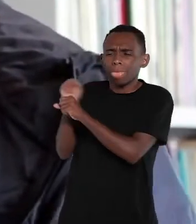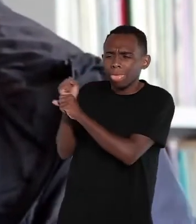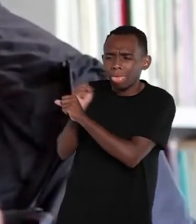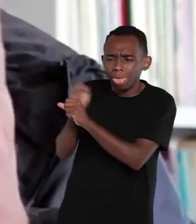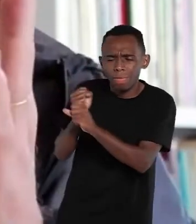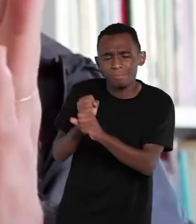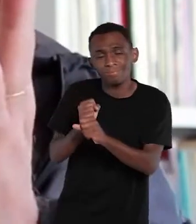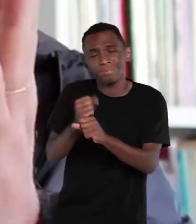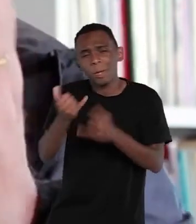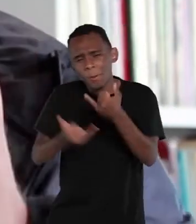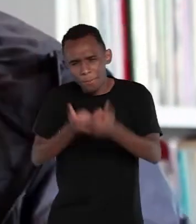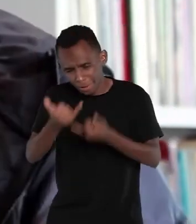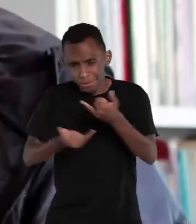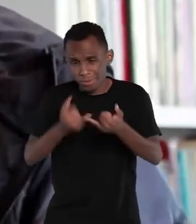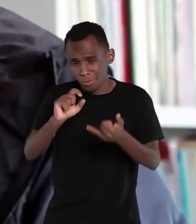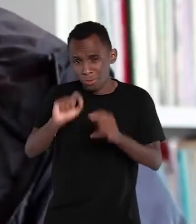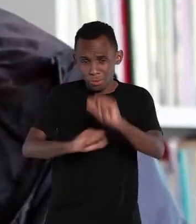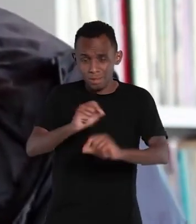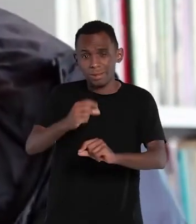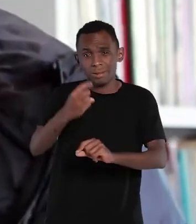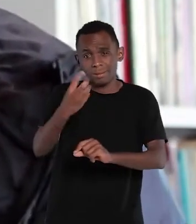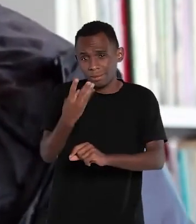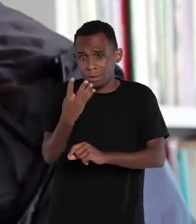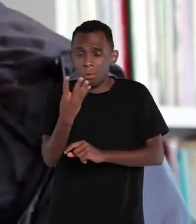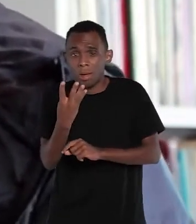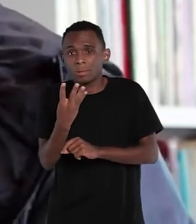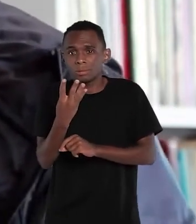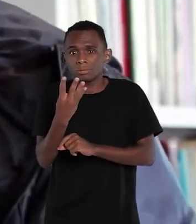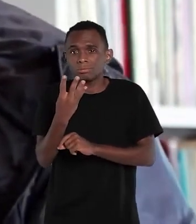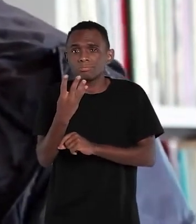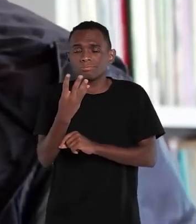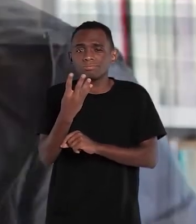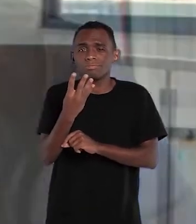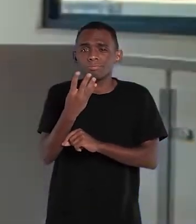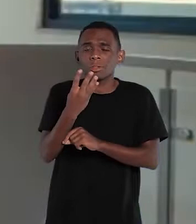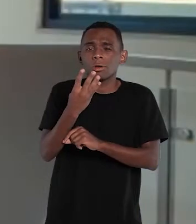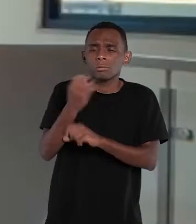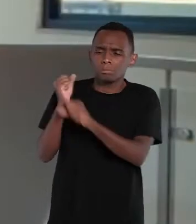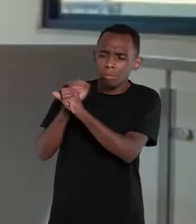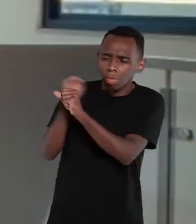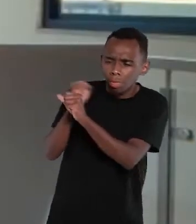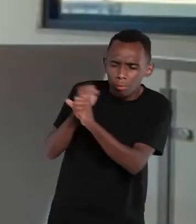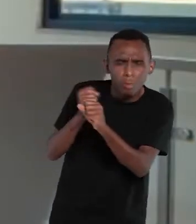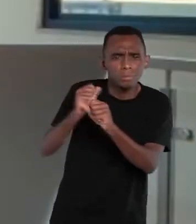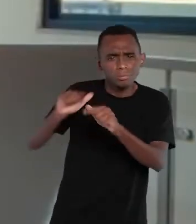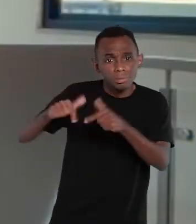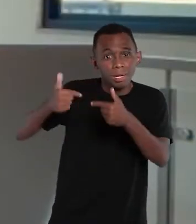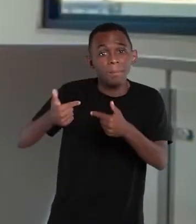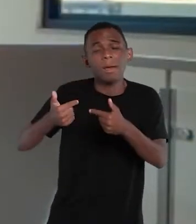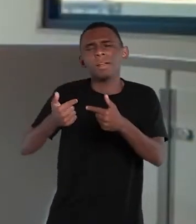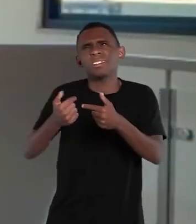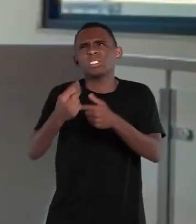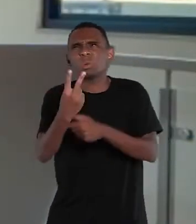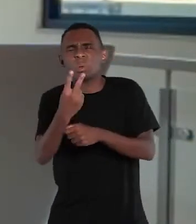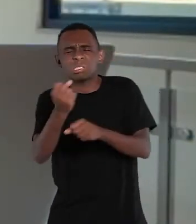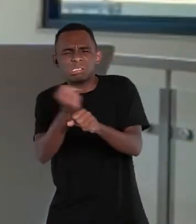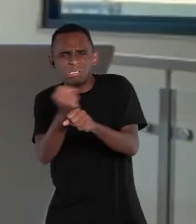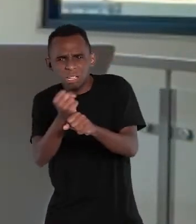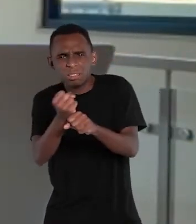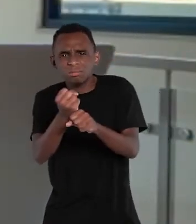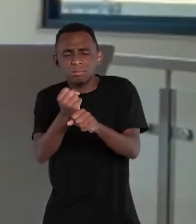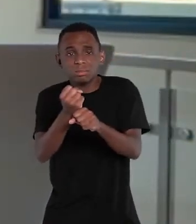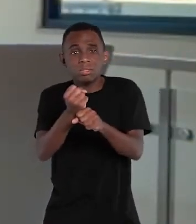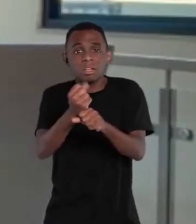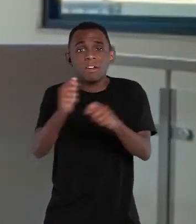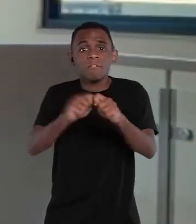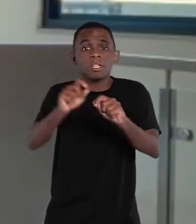e apresentador Afonso Borges é um homem branco, de cabelos e barba grisalhos. Ele usa uma boina bege e um óculos